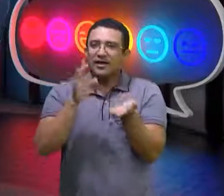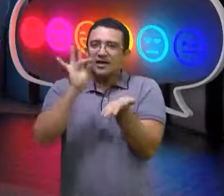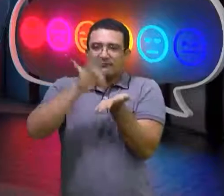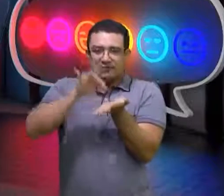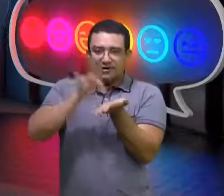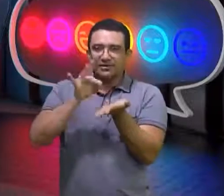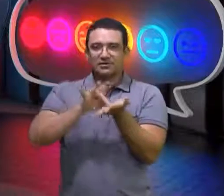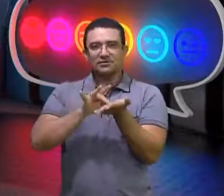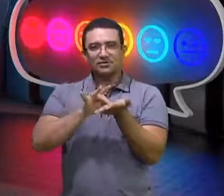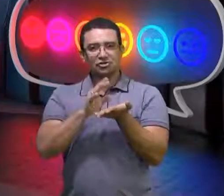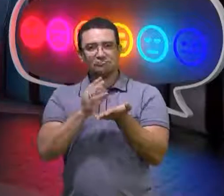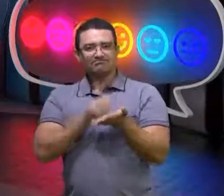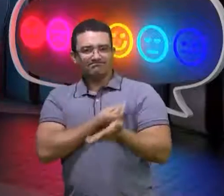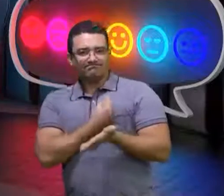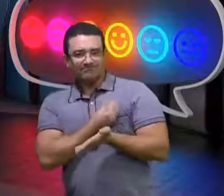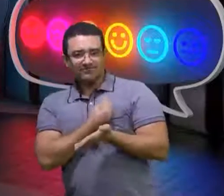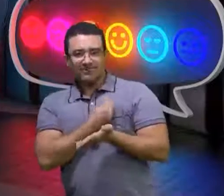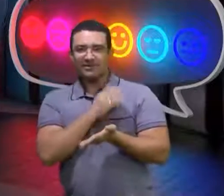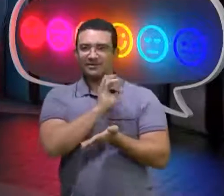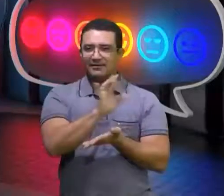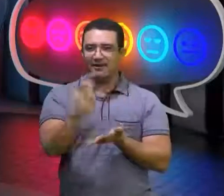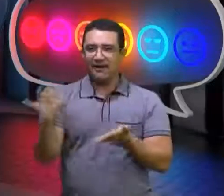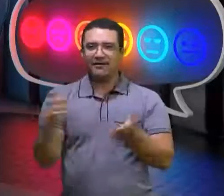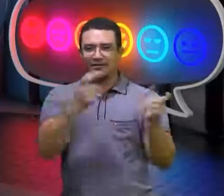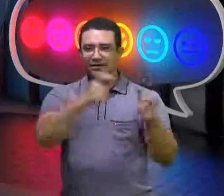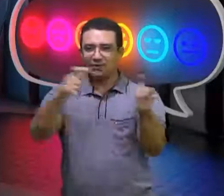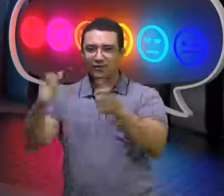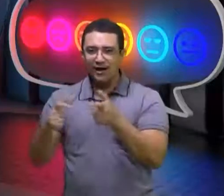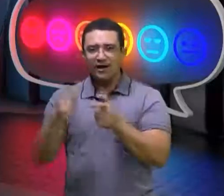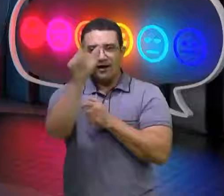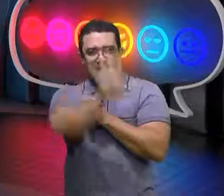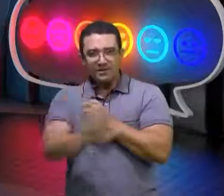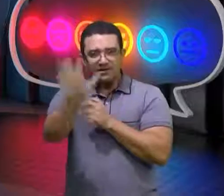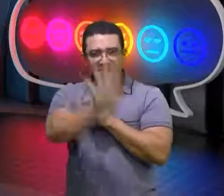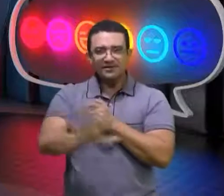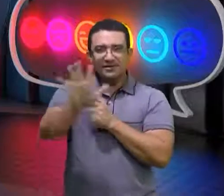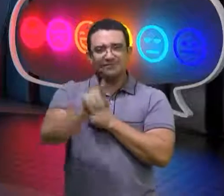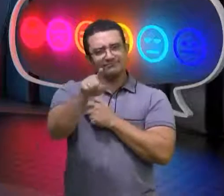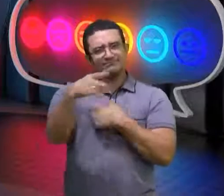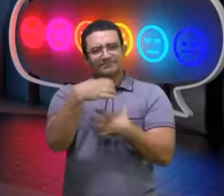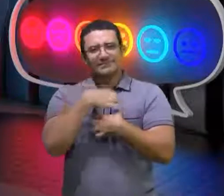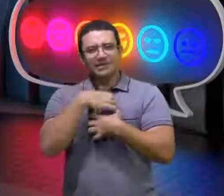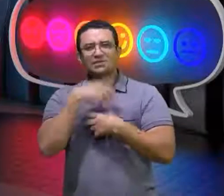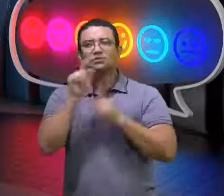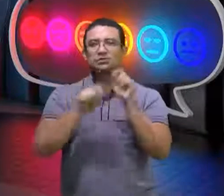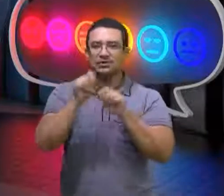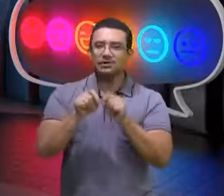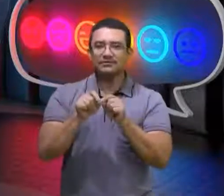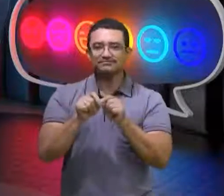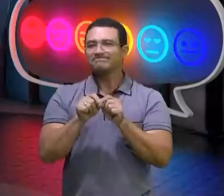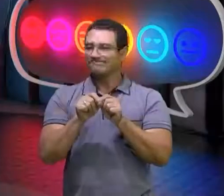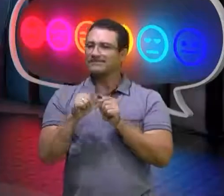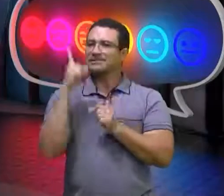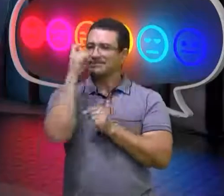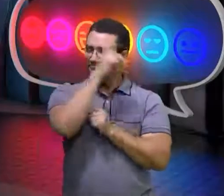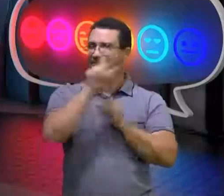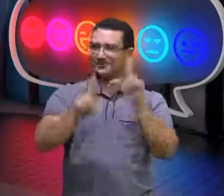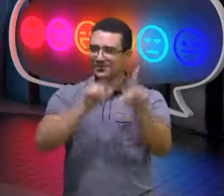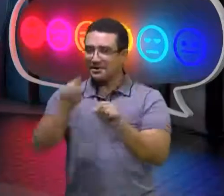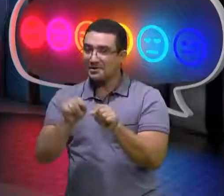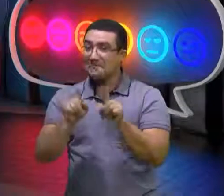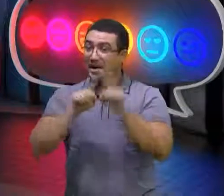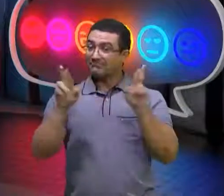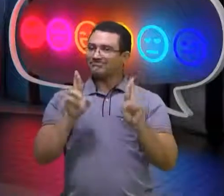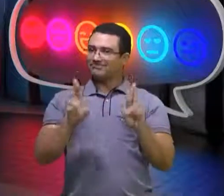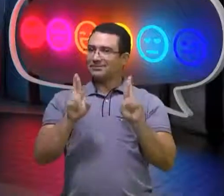realidade local, daquele cenário, daquela paisagem, não é? Então sintam-se aí à vontade, a gente teve dificuldade de escolher, espero que